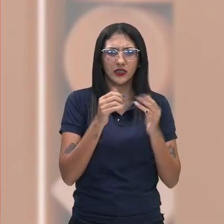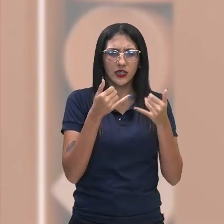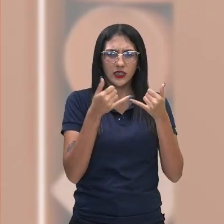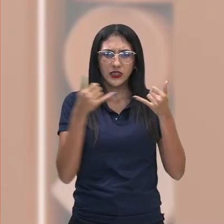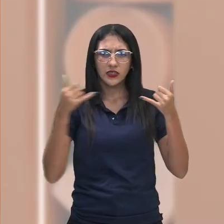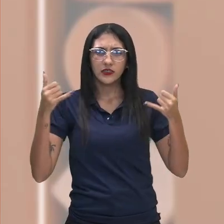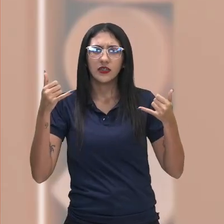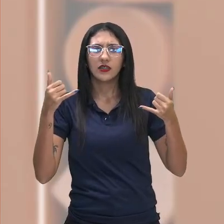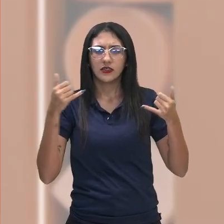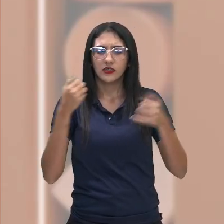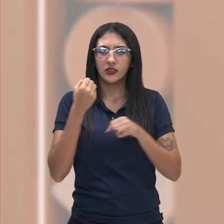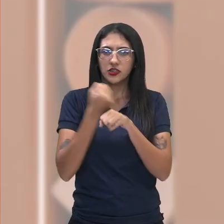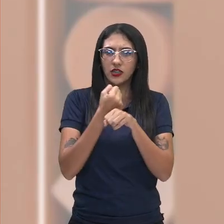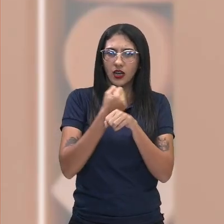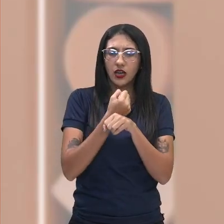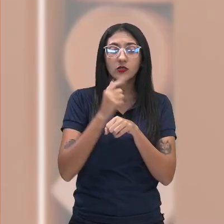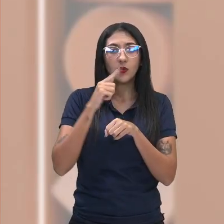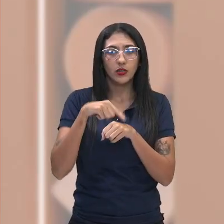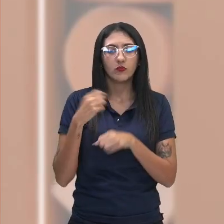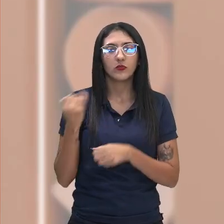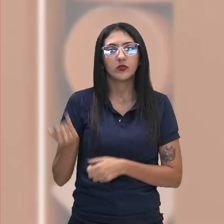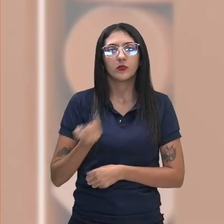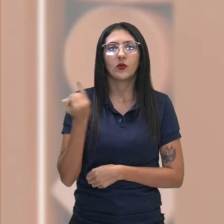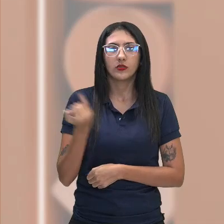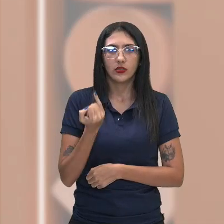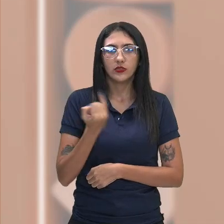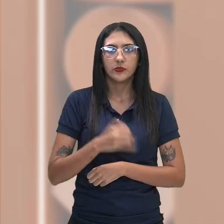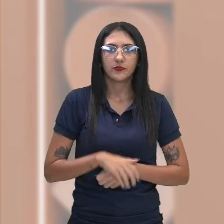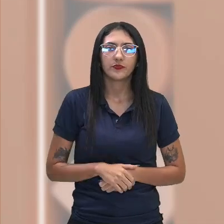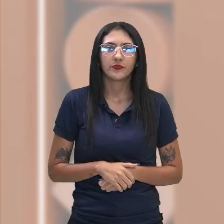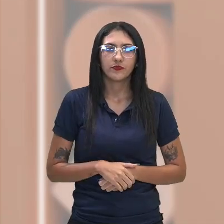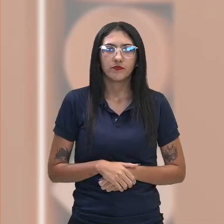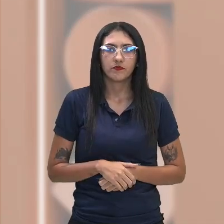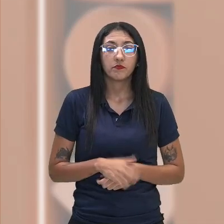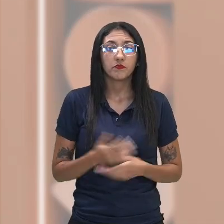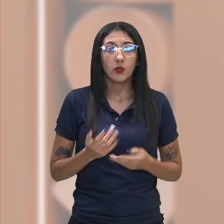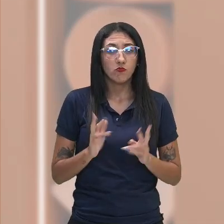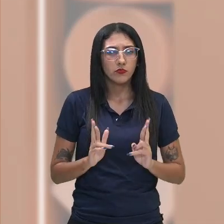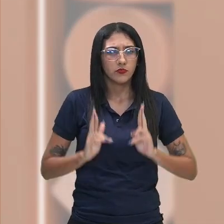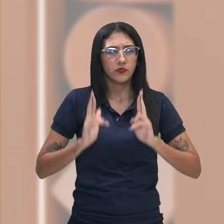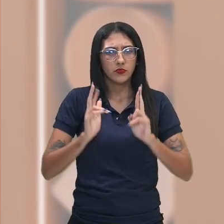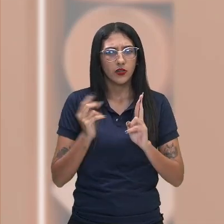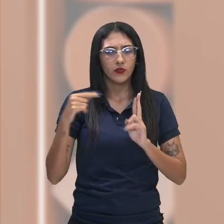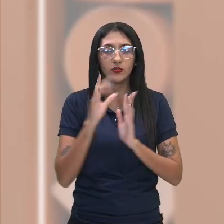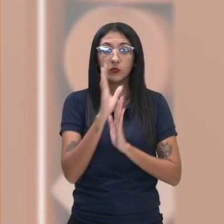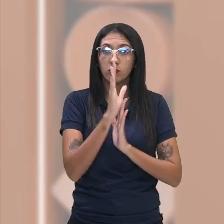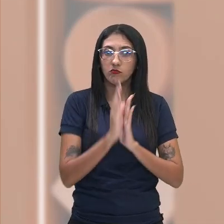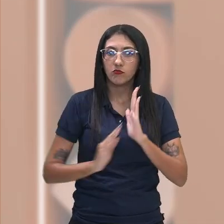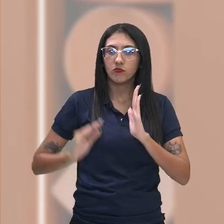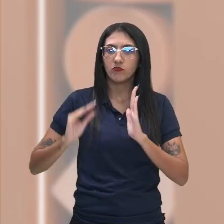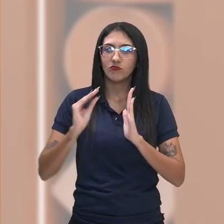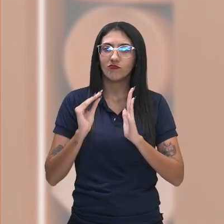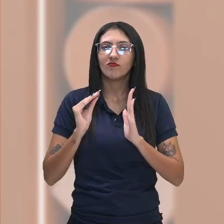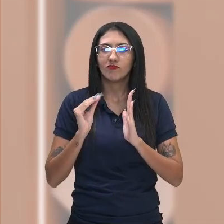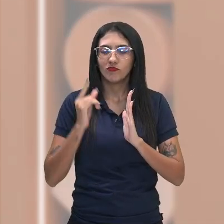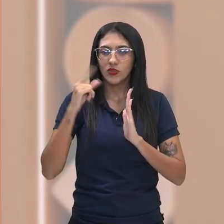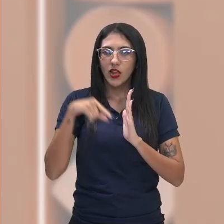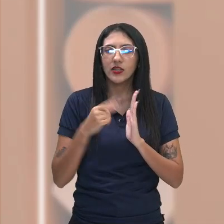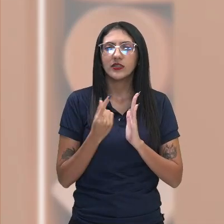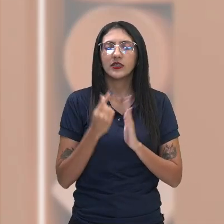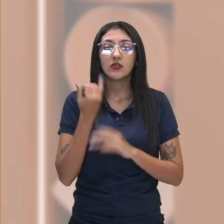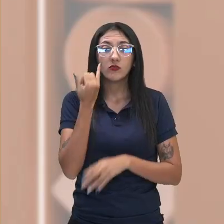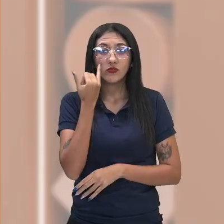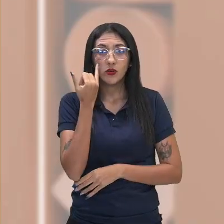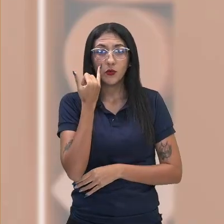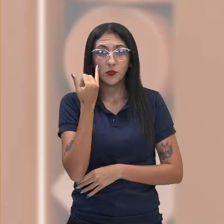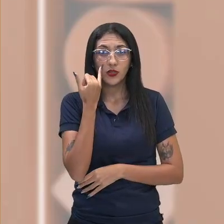muito importante, tá bom? Eu espero que você tenha tomado nota desses eventos, pois eles vão lhe acompanhar durante,